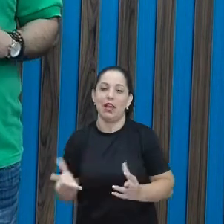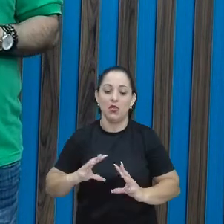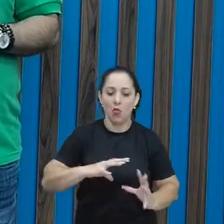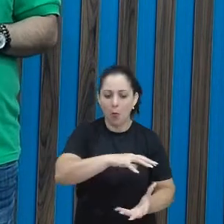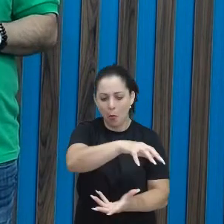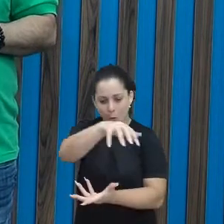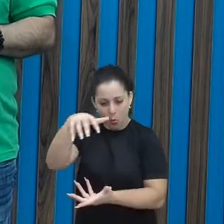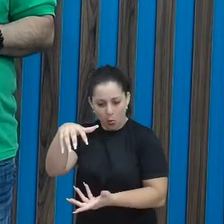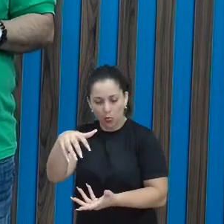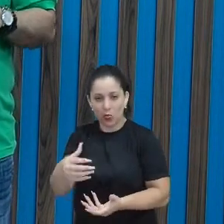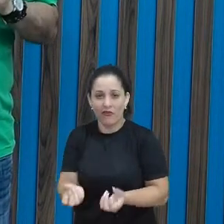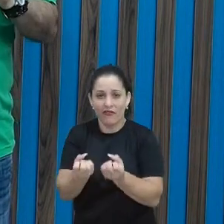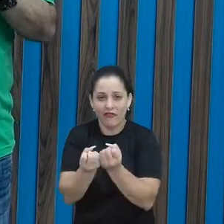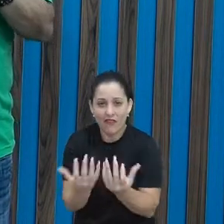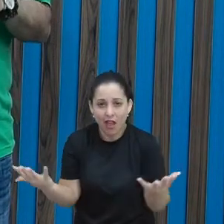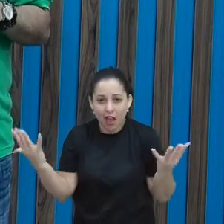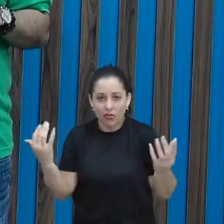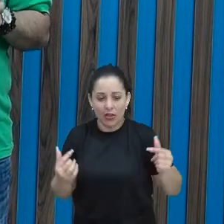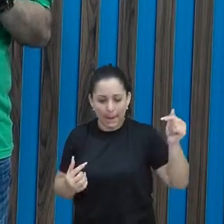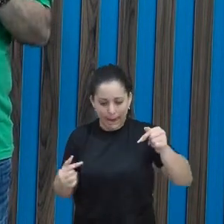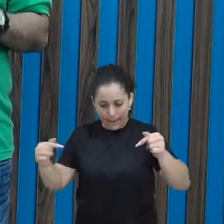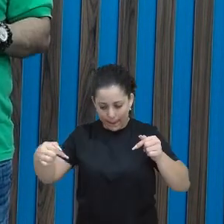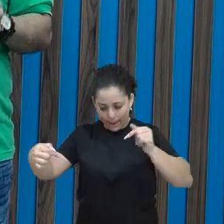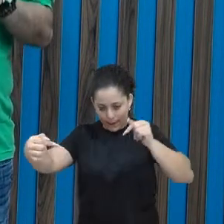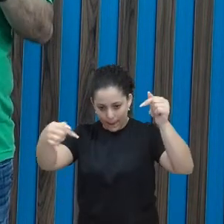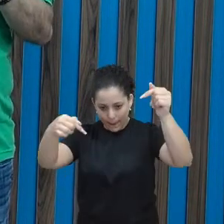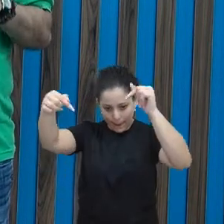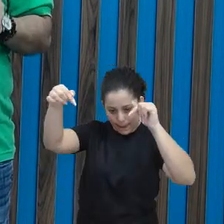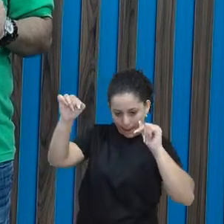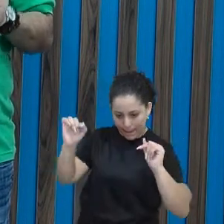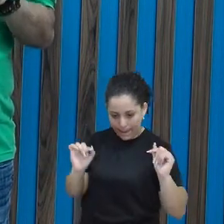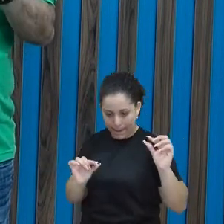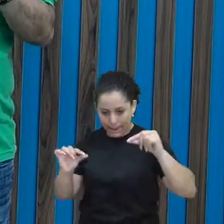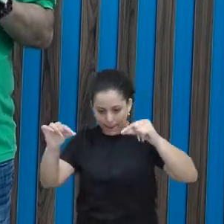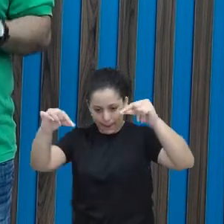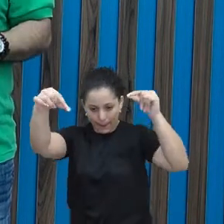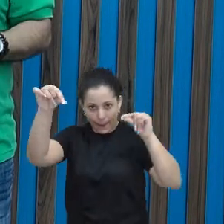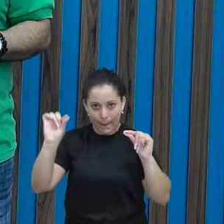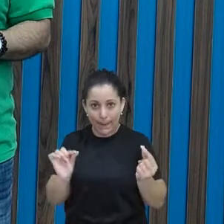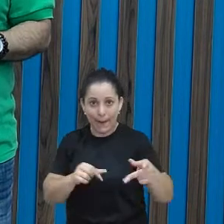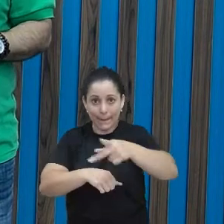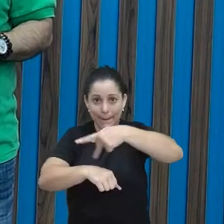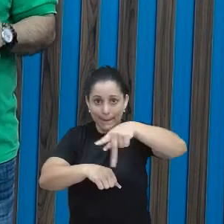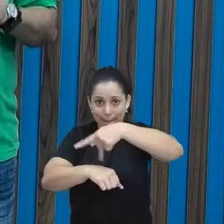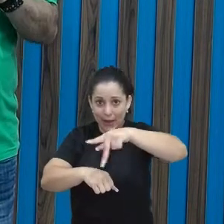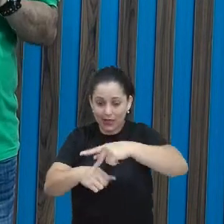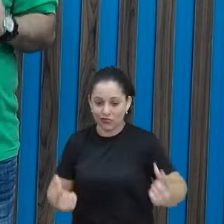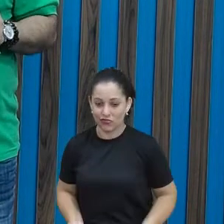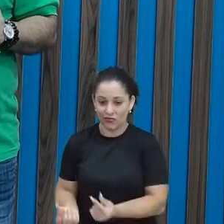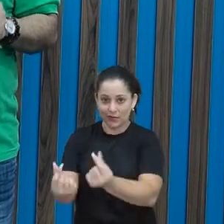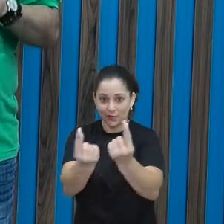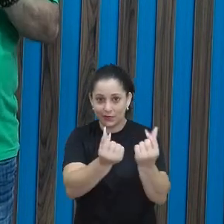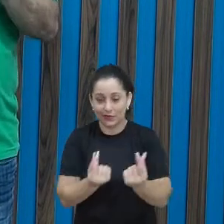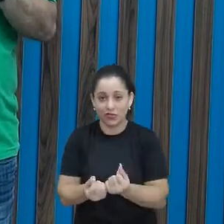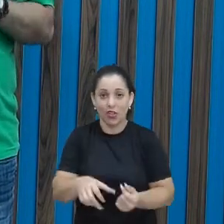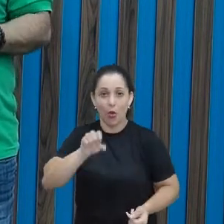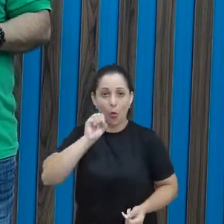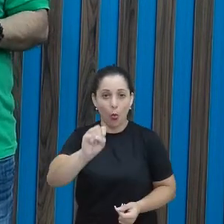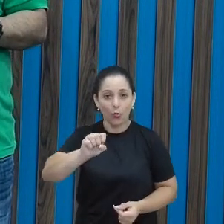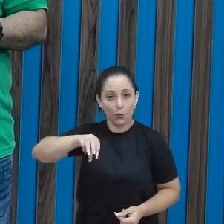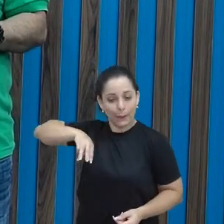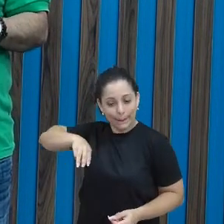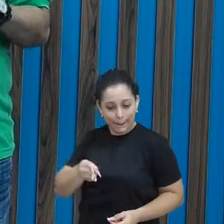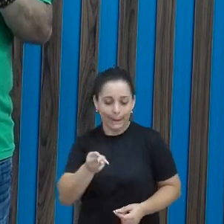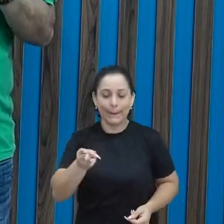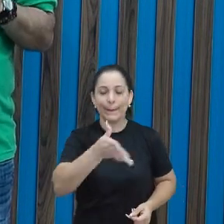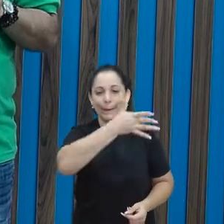né, onde algo em torno de 8 milhões de pessoas morrem todo